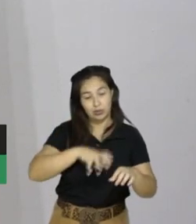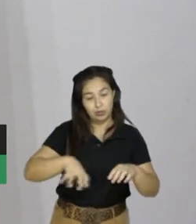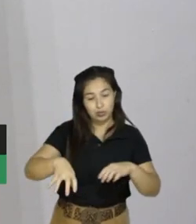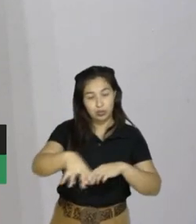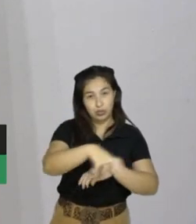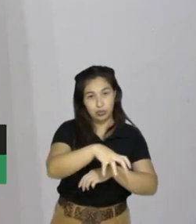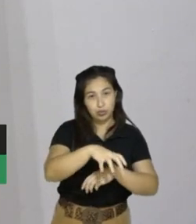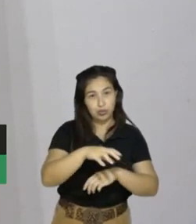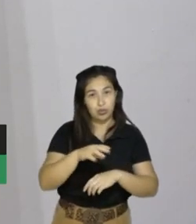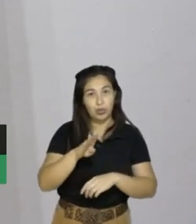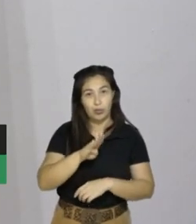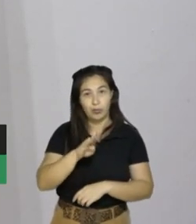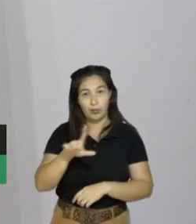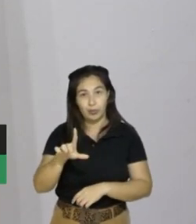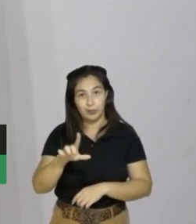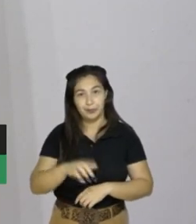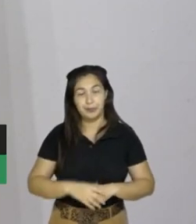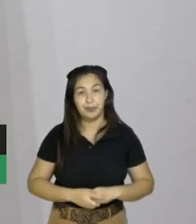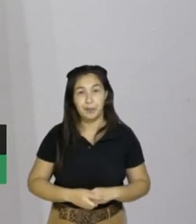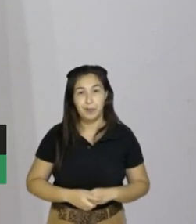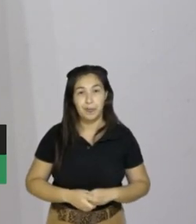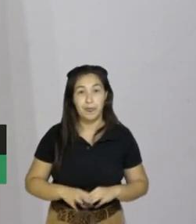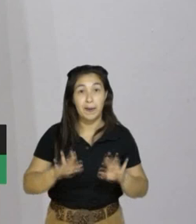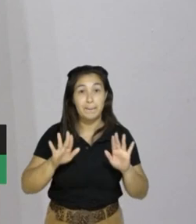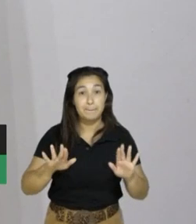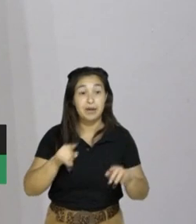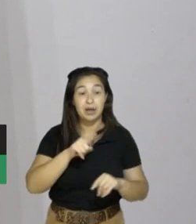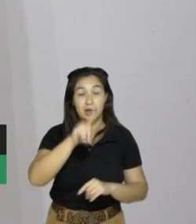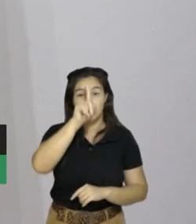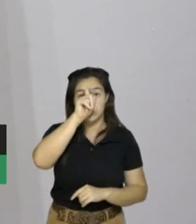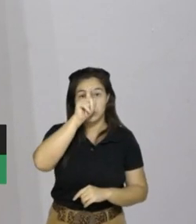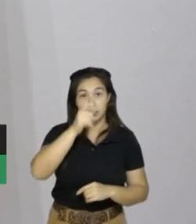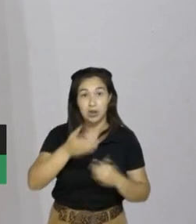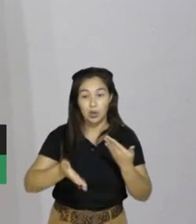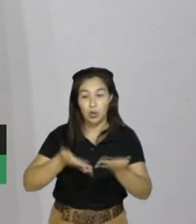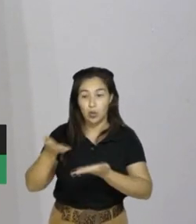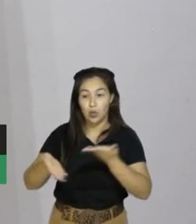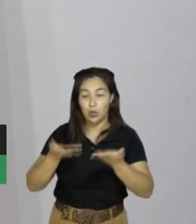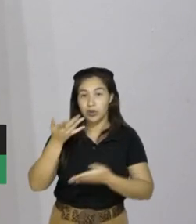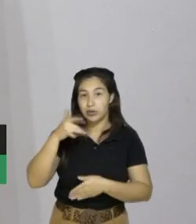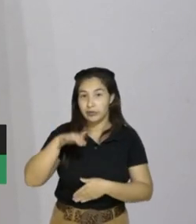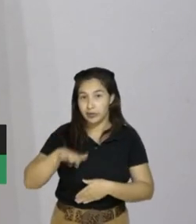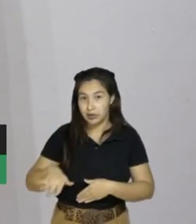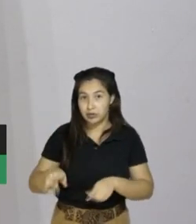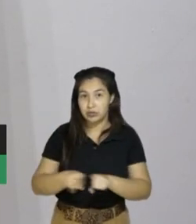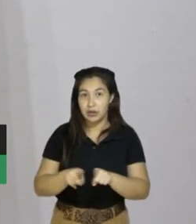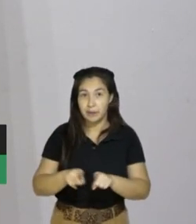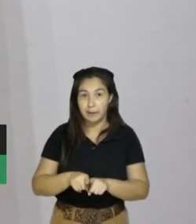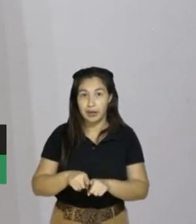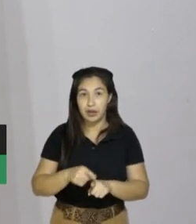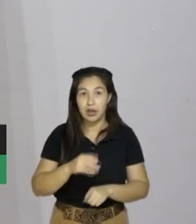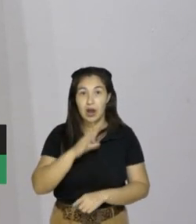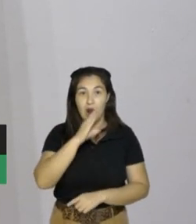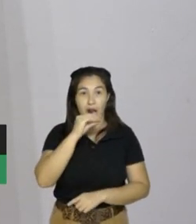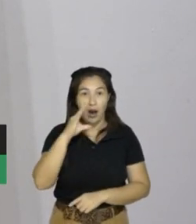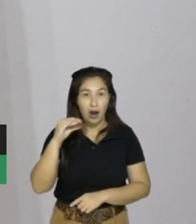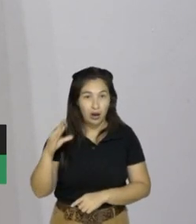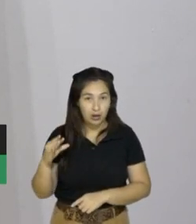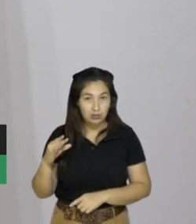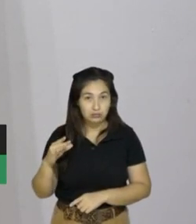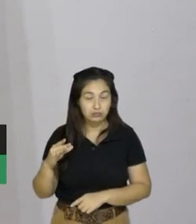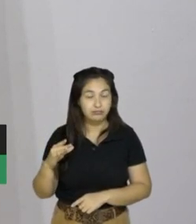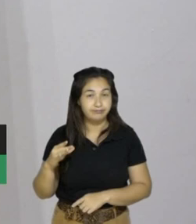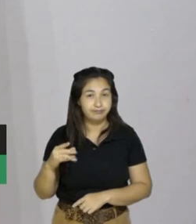mas não é apenas isso mantém um pronto-socorro infantil de adultos 24 horas e também